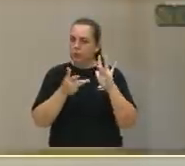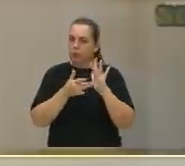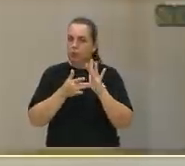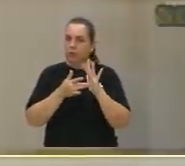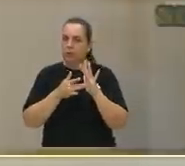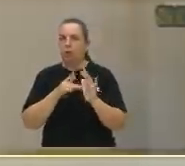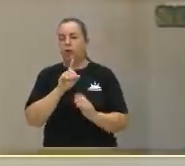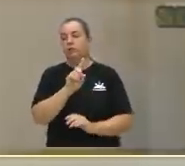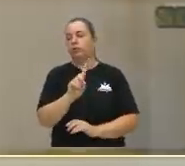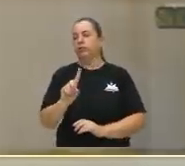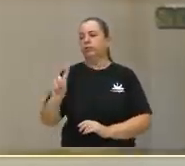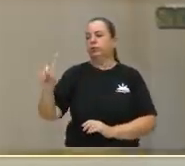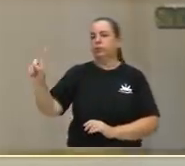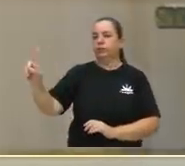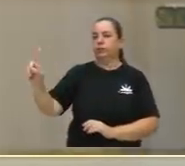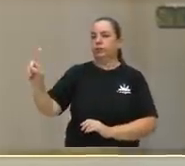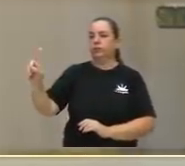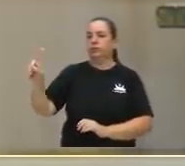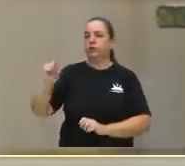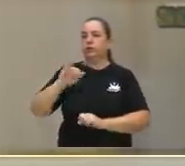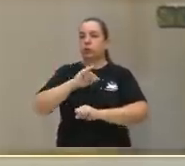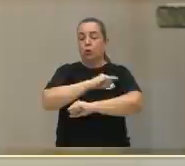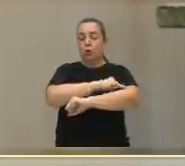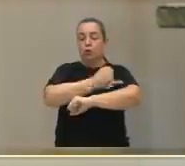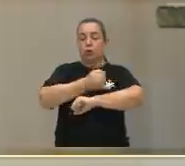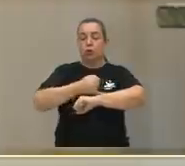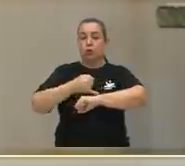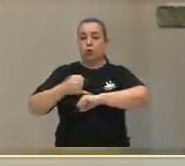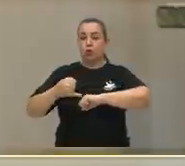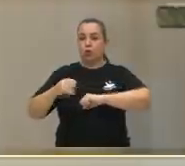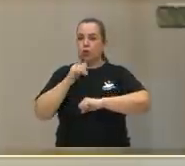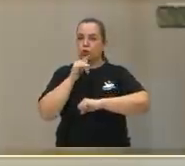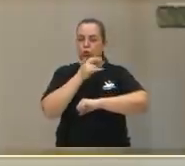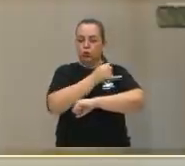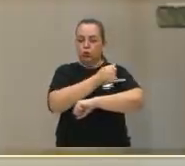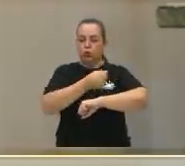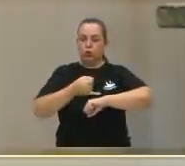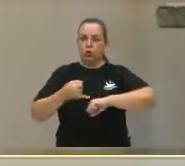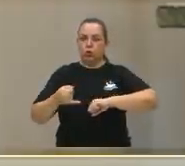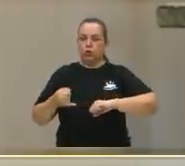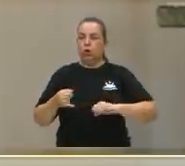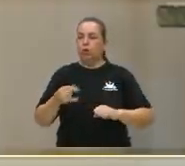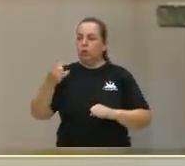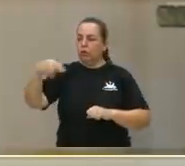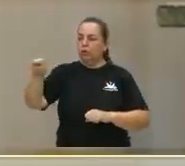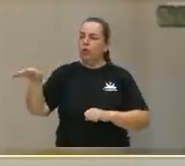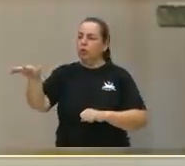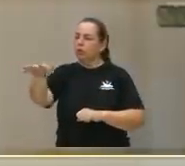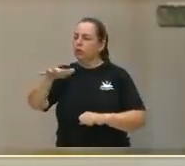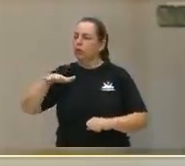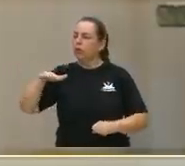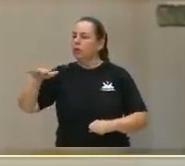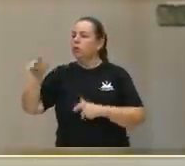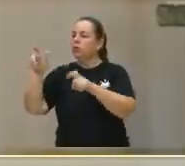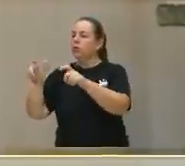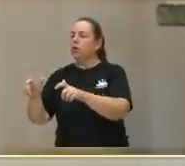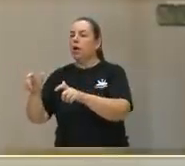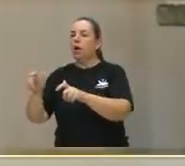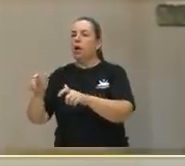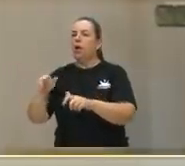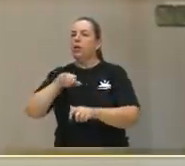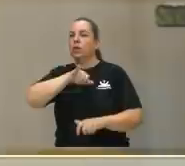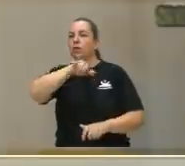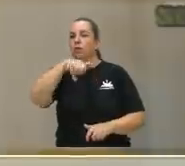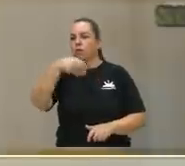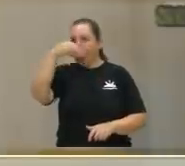passou para o outro lado do jordão e foi para o lugar onde antes joão tinha sido tinha